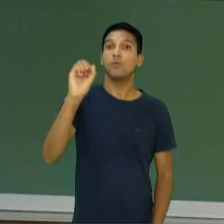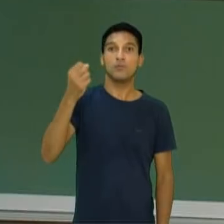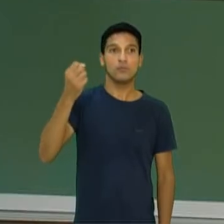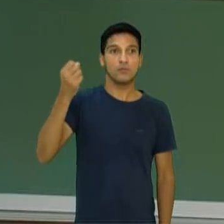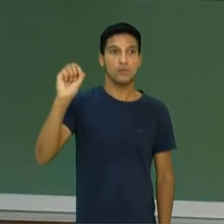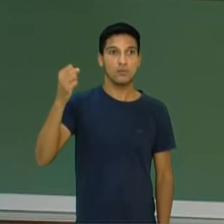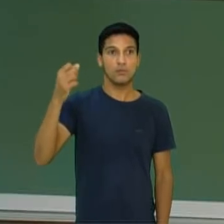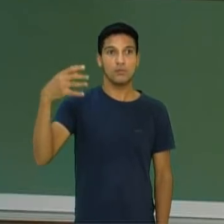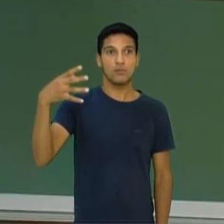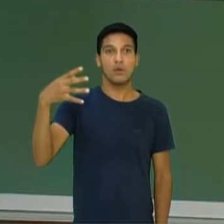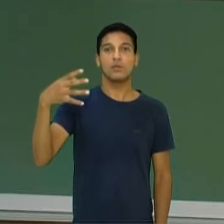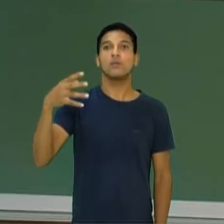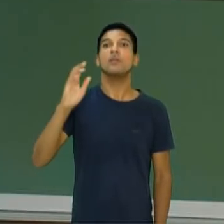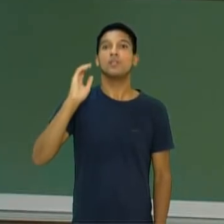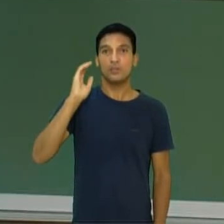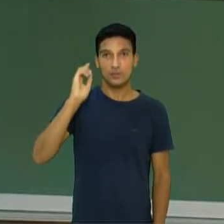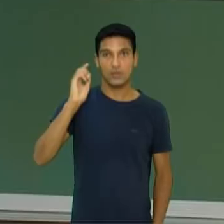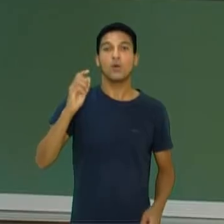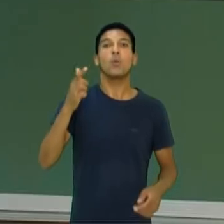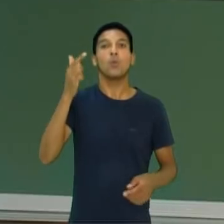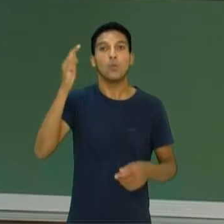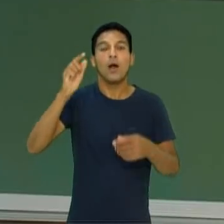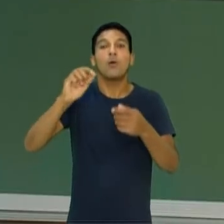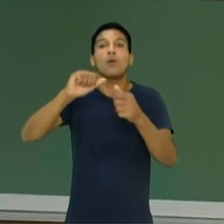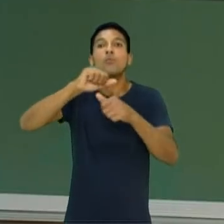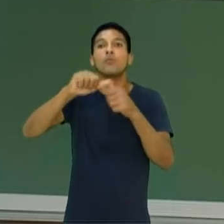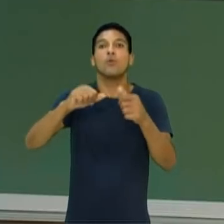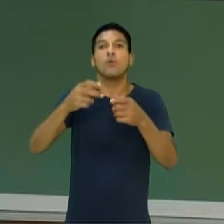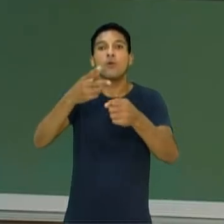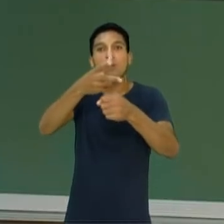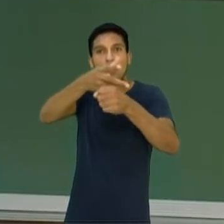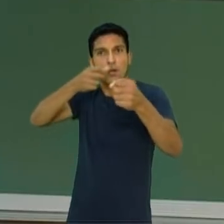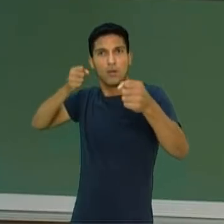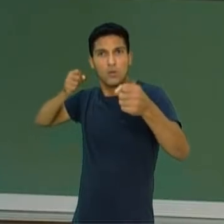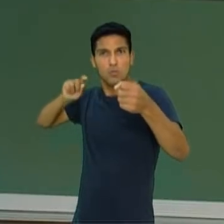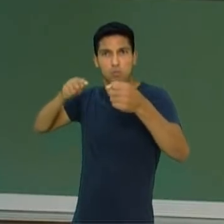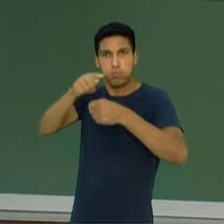condição de esporte. Saiu daquela condição de arma, de